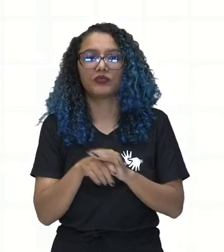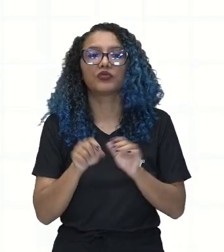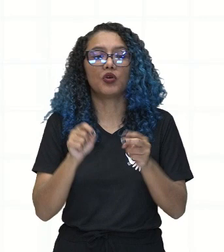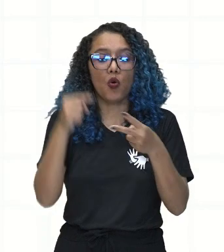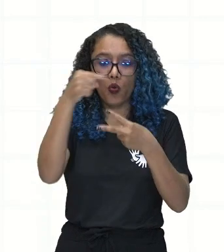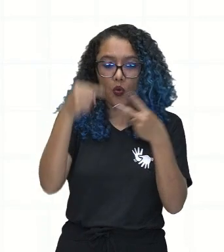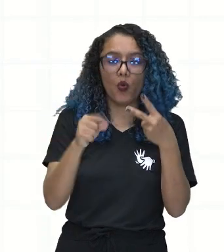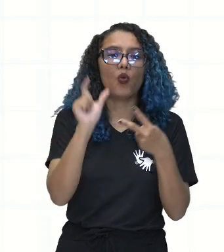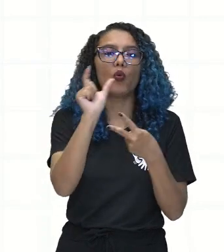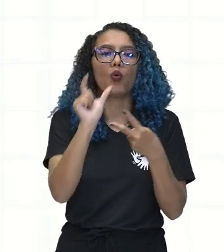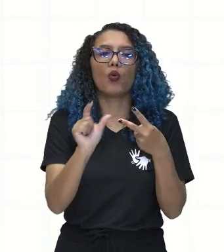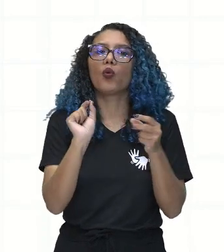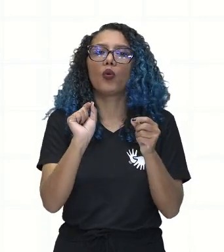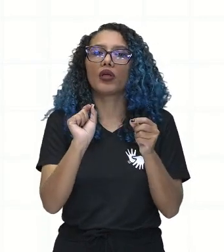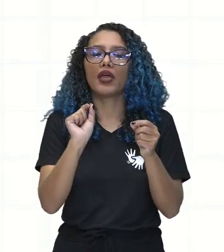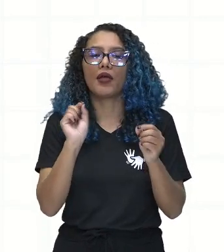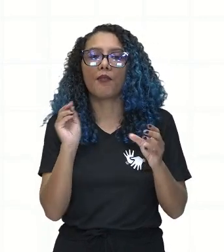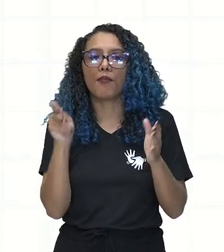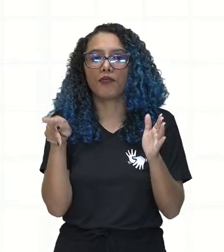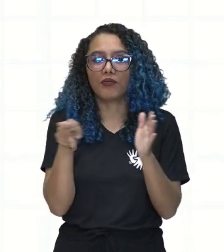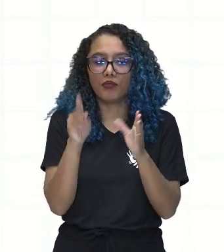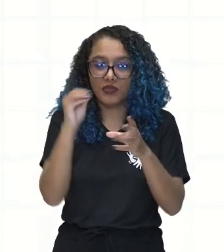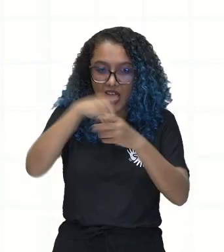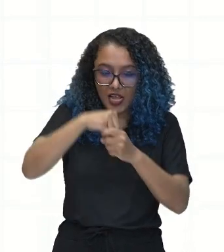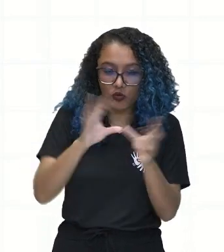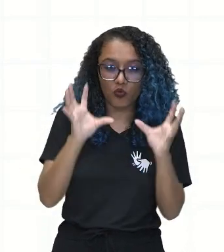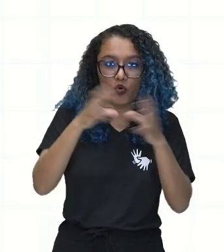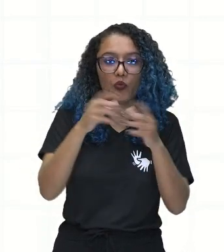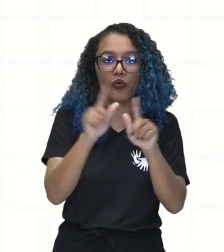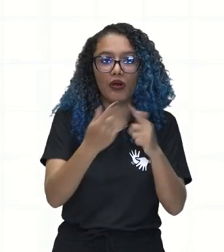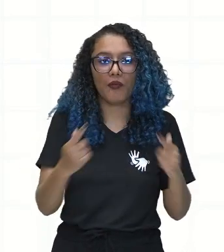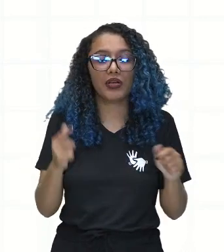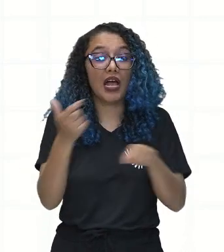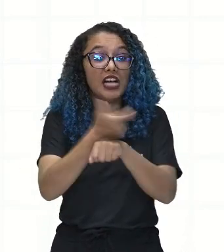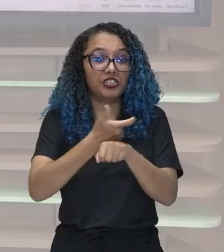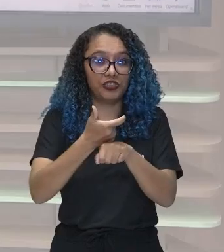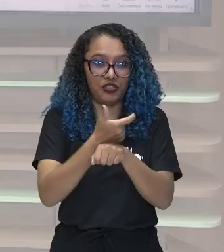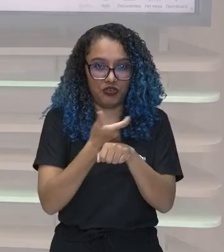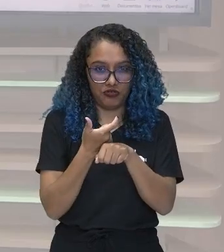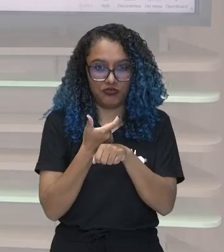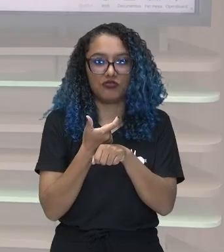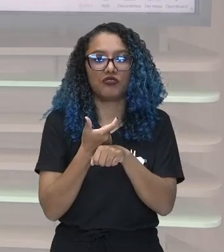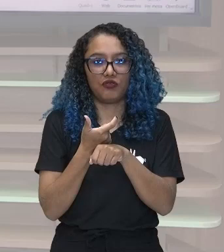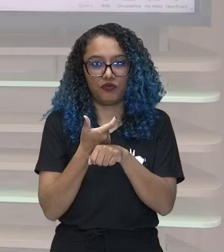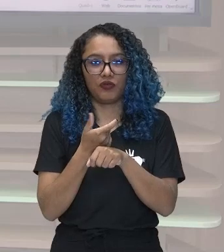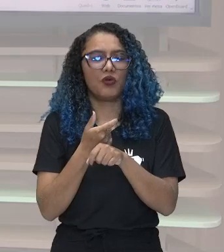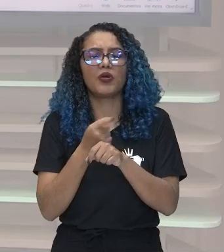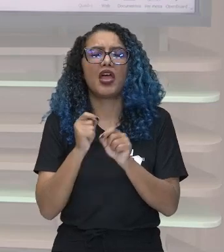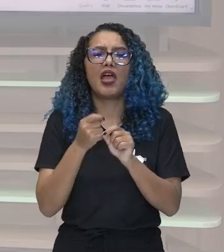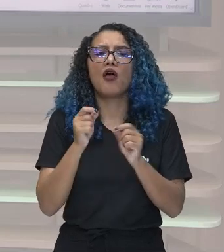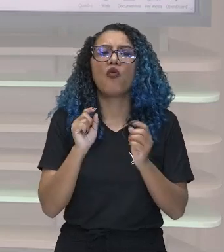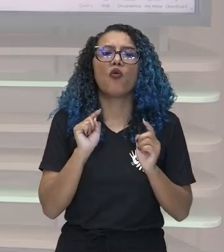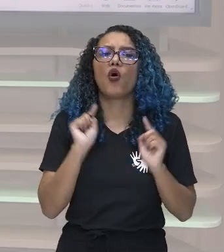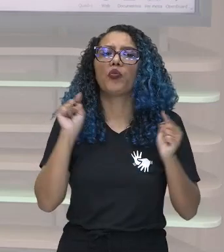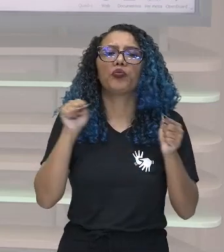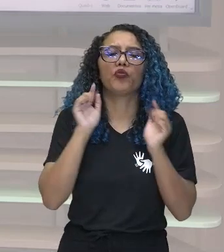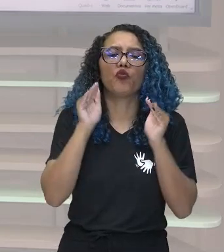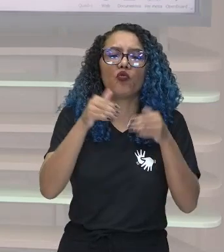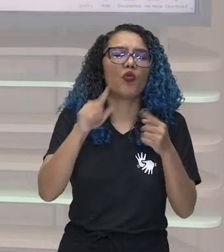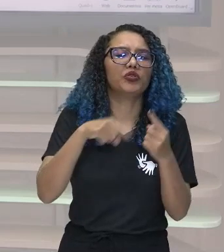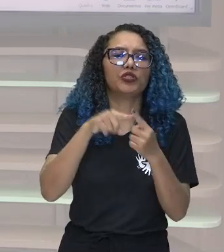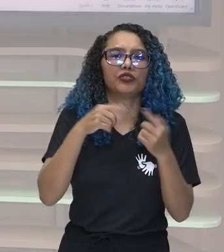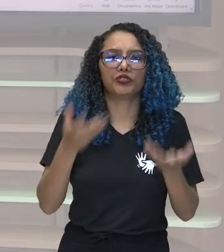adjetivos. Adjetivos são caracterizadores. Eles vão caracterizar o substantivo, indicar um estado, uma